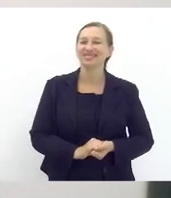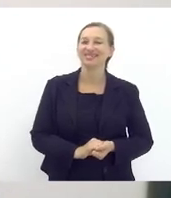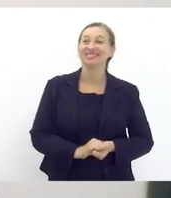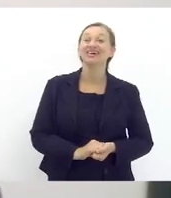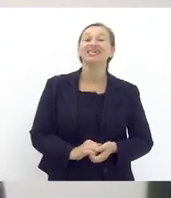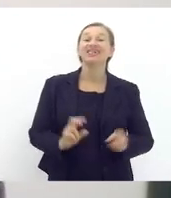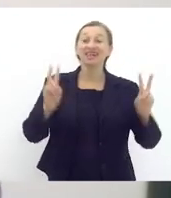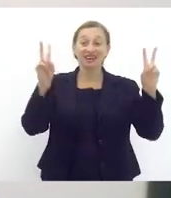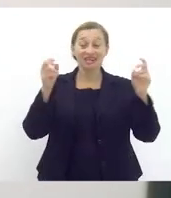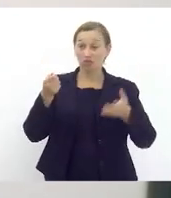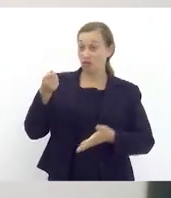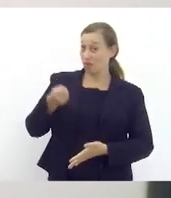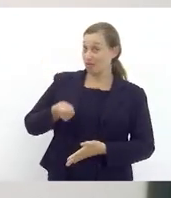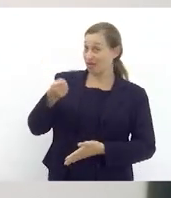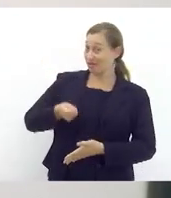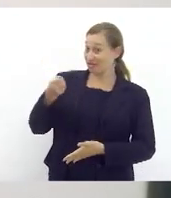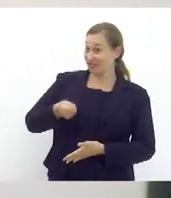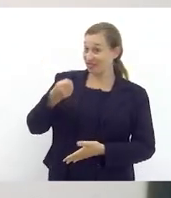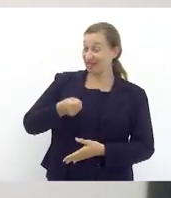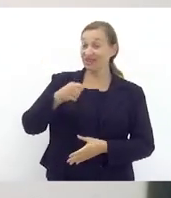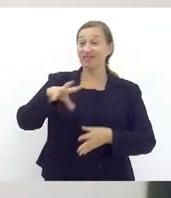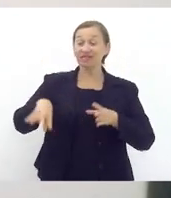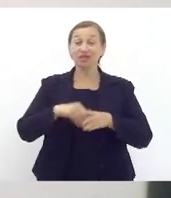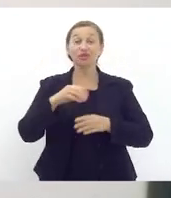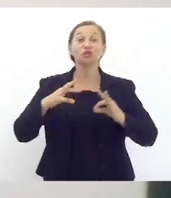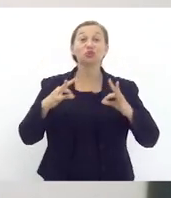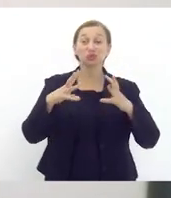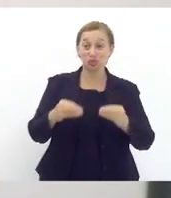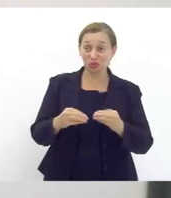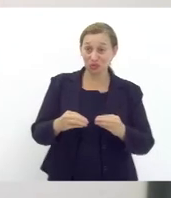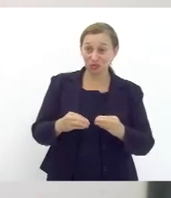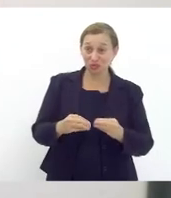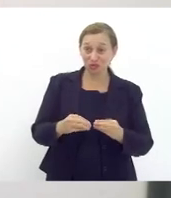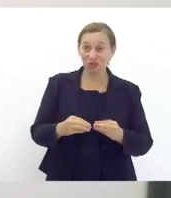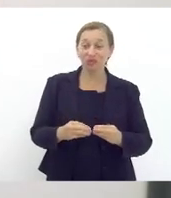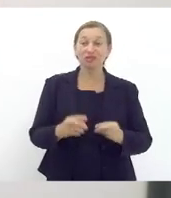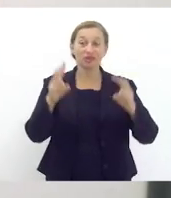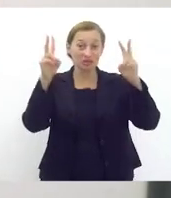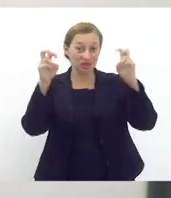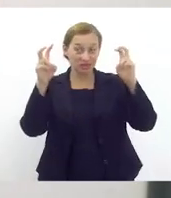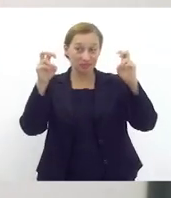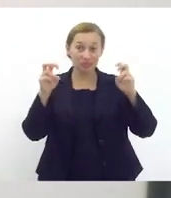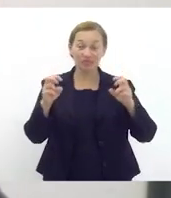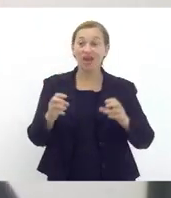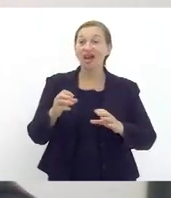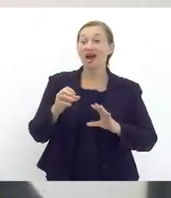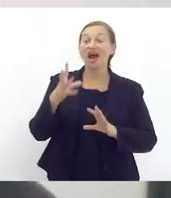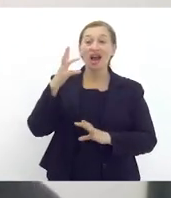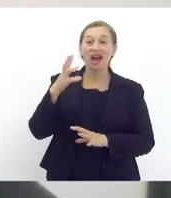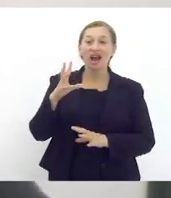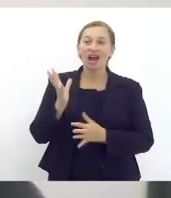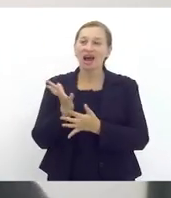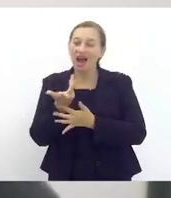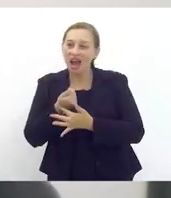questões de obrigatoriedades dentro disso tudo para além agora das questões de articultura